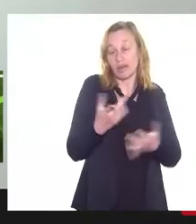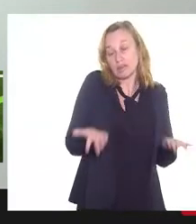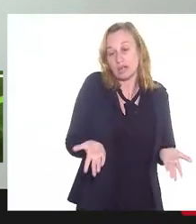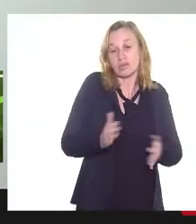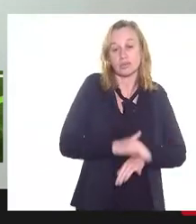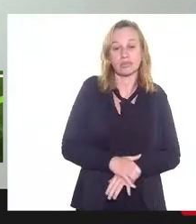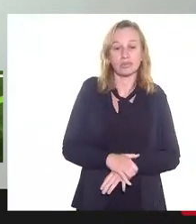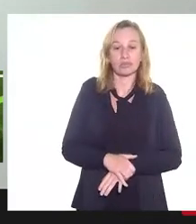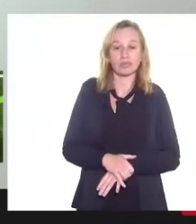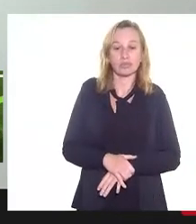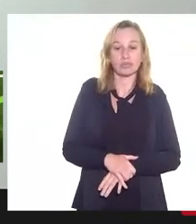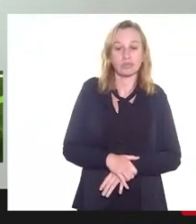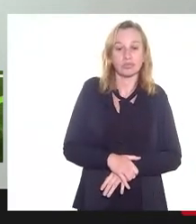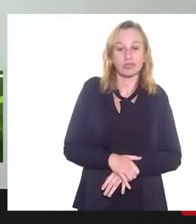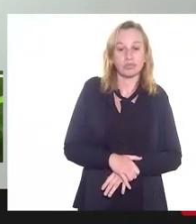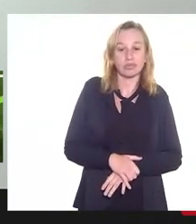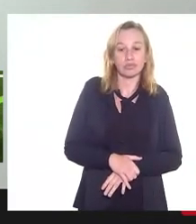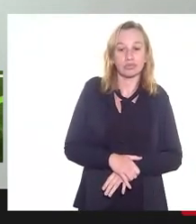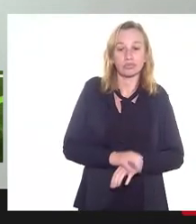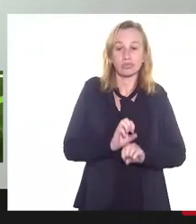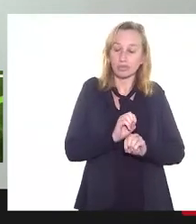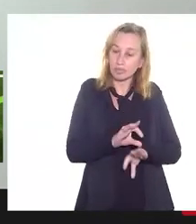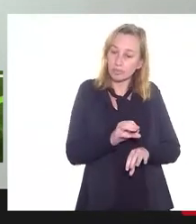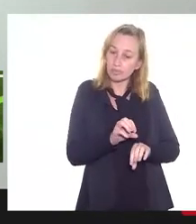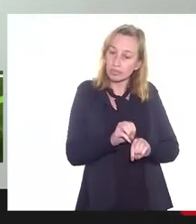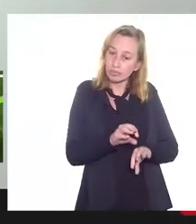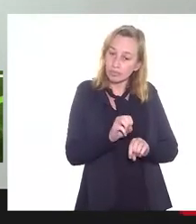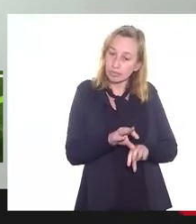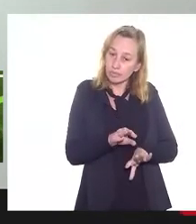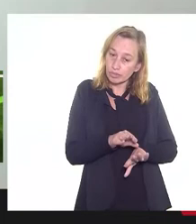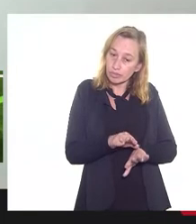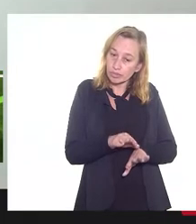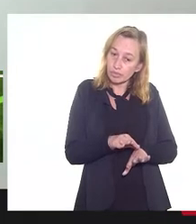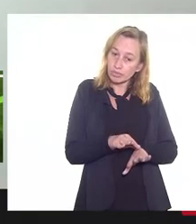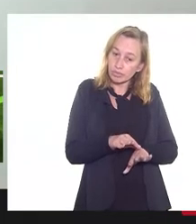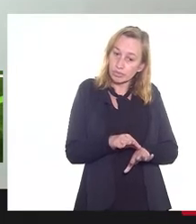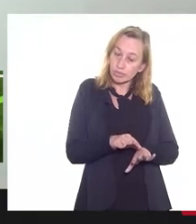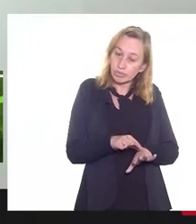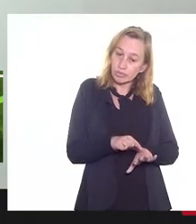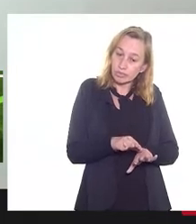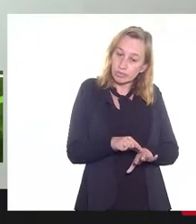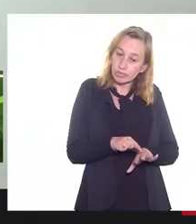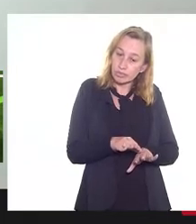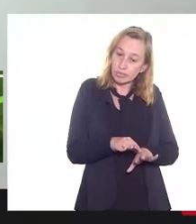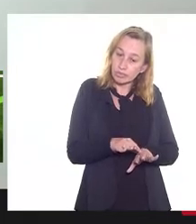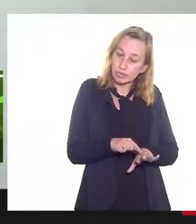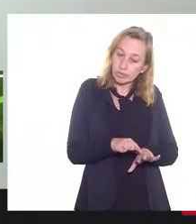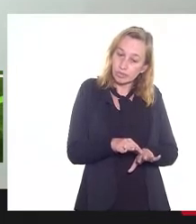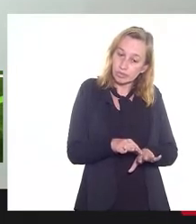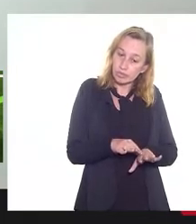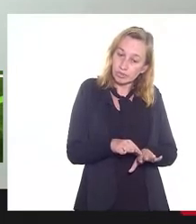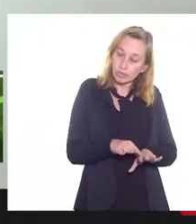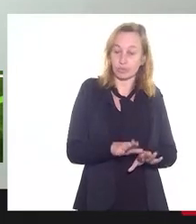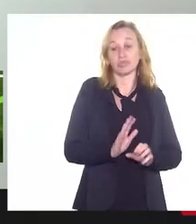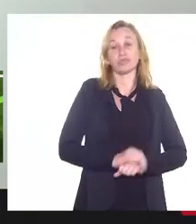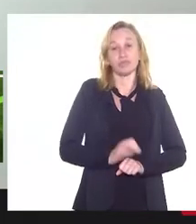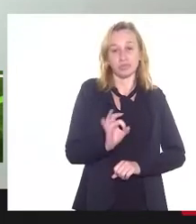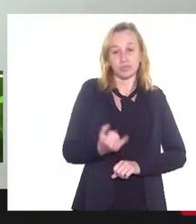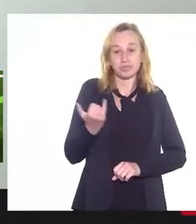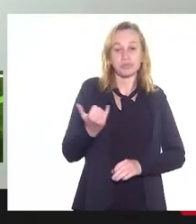assim, a educação é que balizou todos a tomar suas decisões. Né? Então,